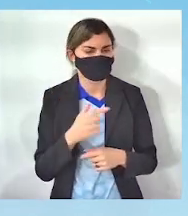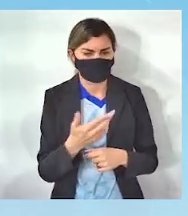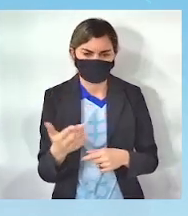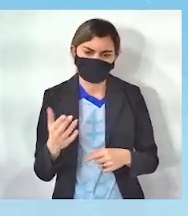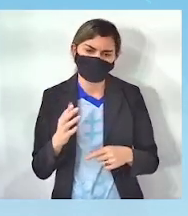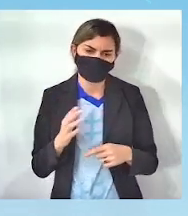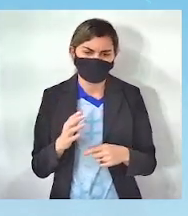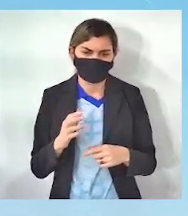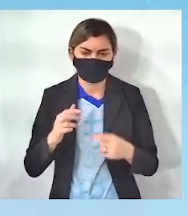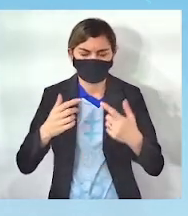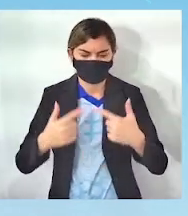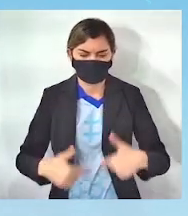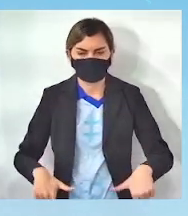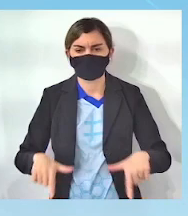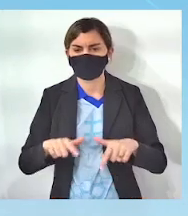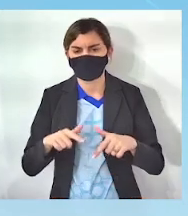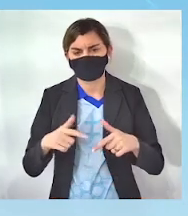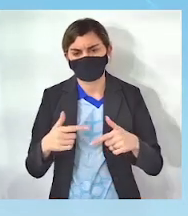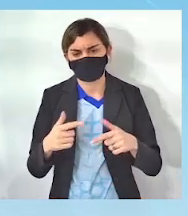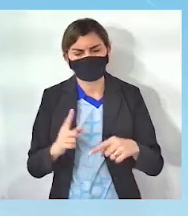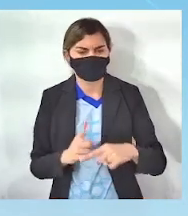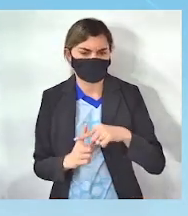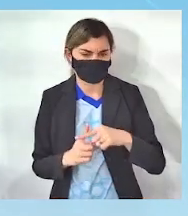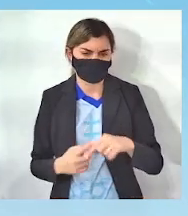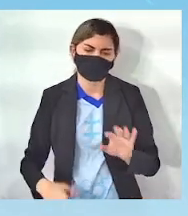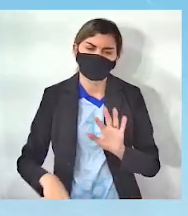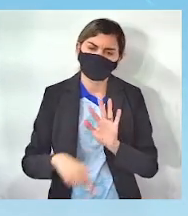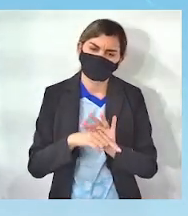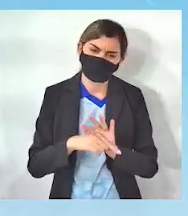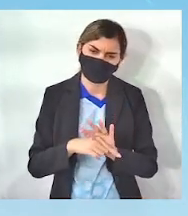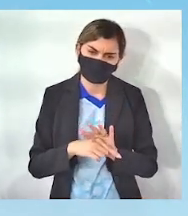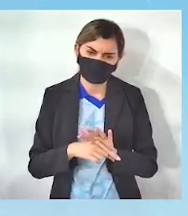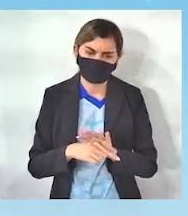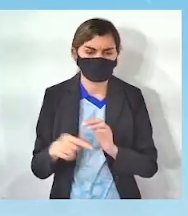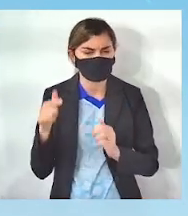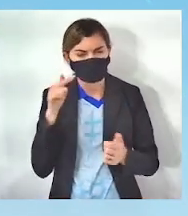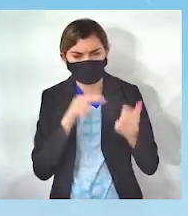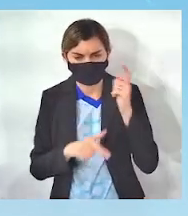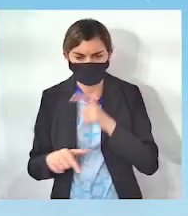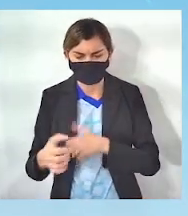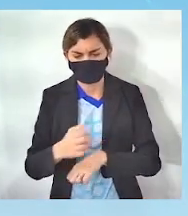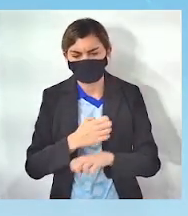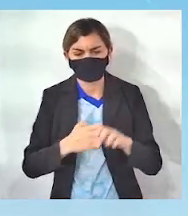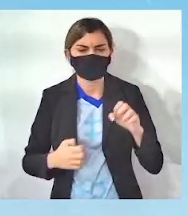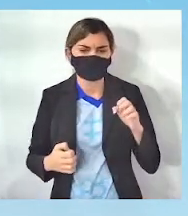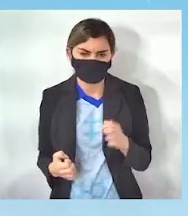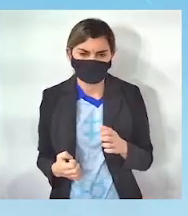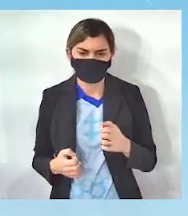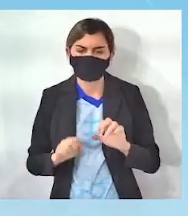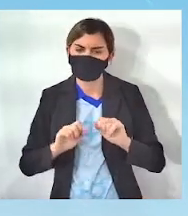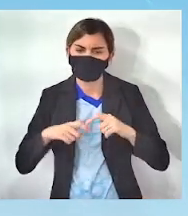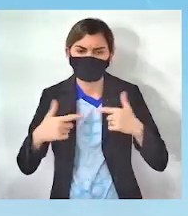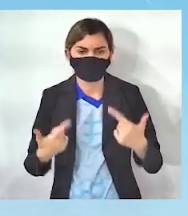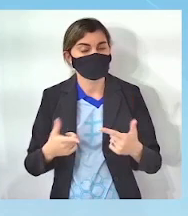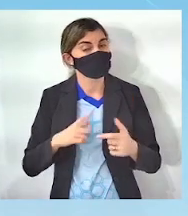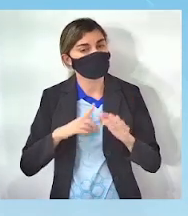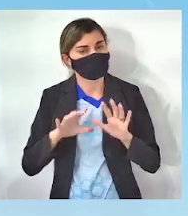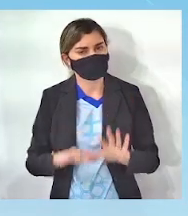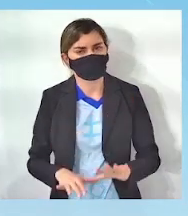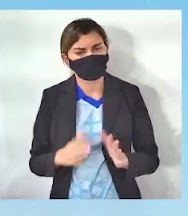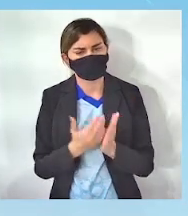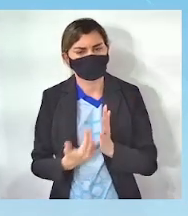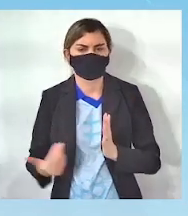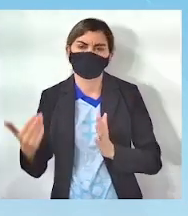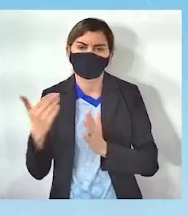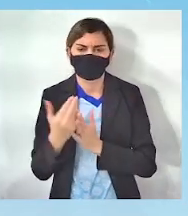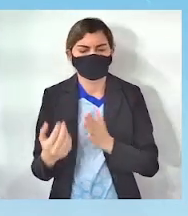átomo que é neutro, que tem iguais cargas positivas e negativas, ganhar elétrons adicionais, obviamente ele vai ficar com